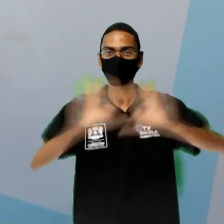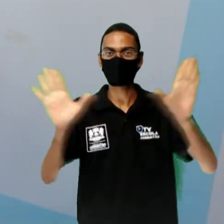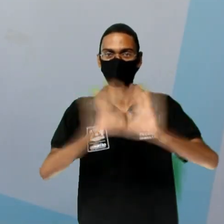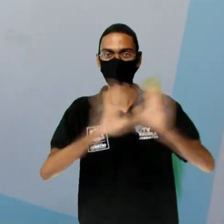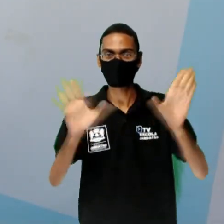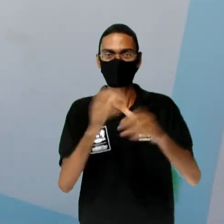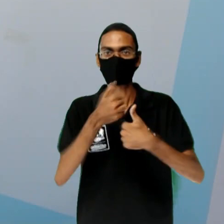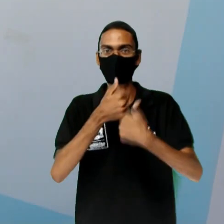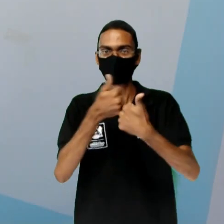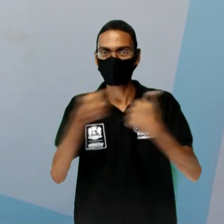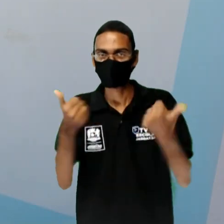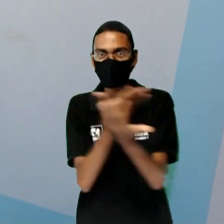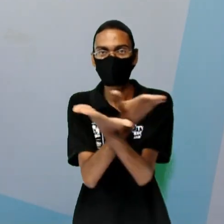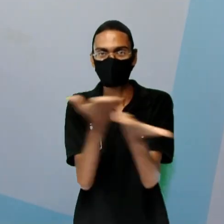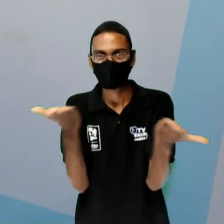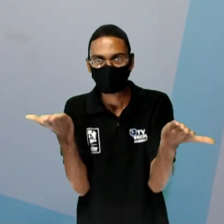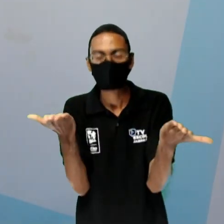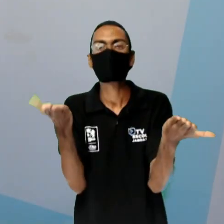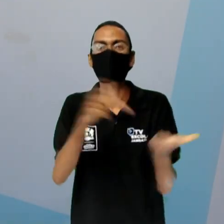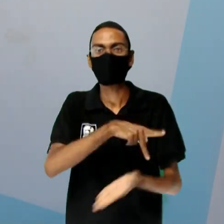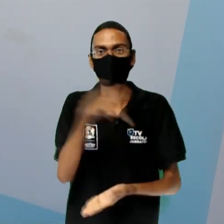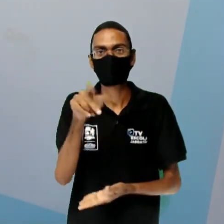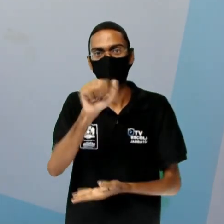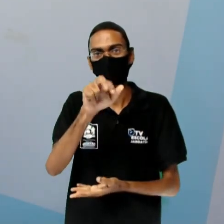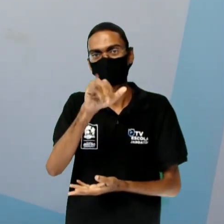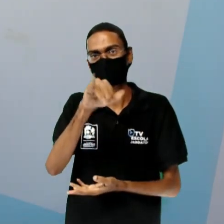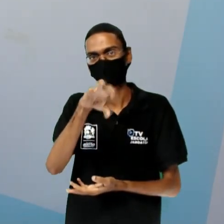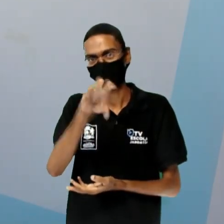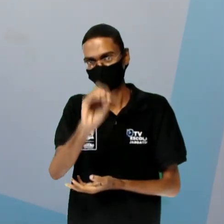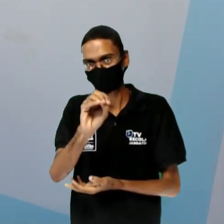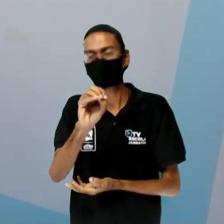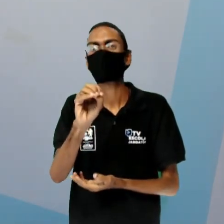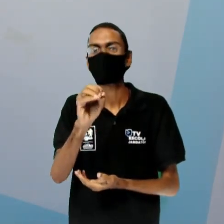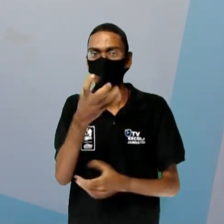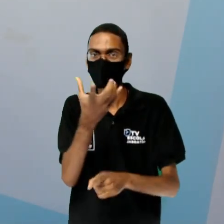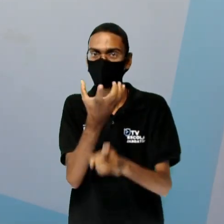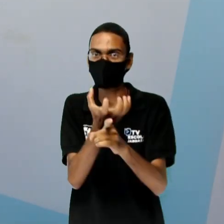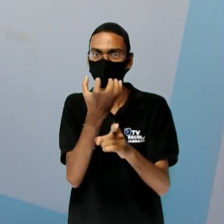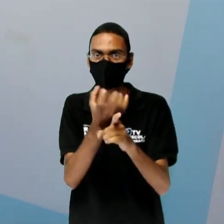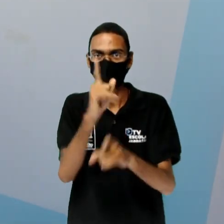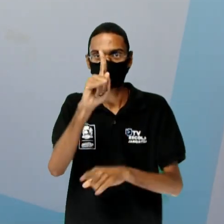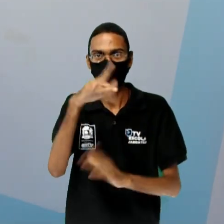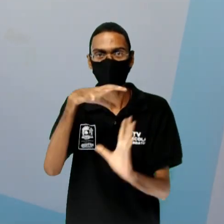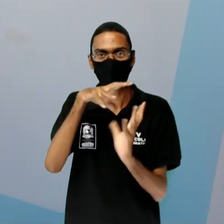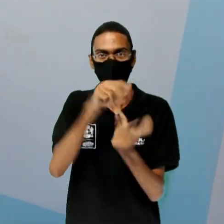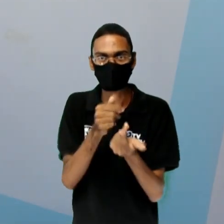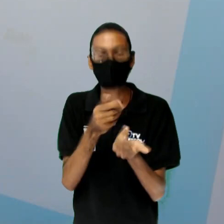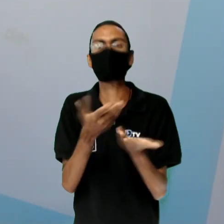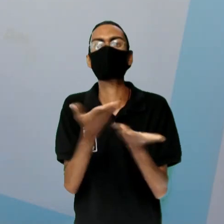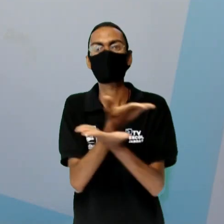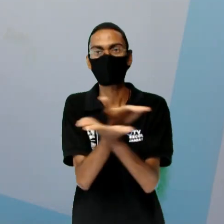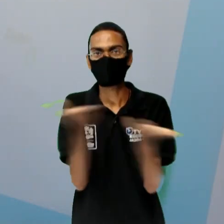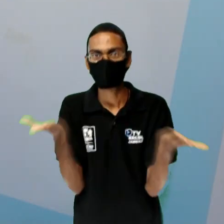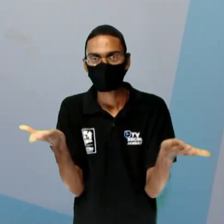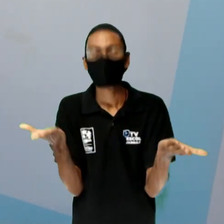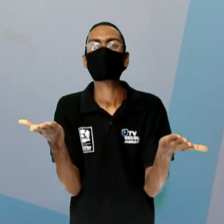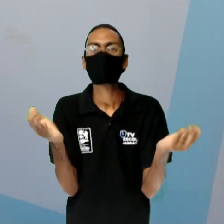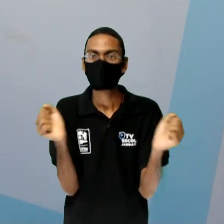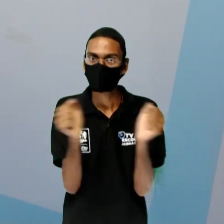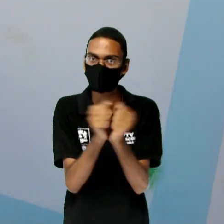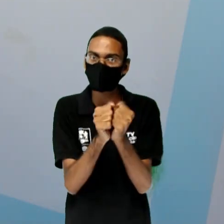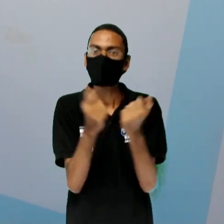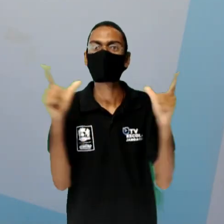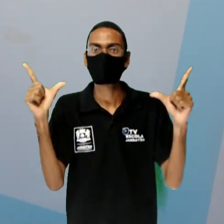Olá, tudo bem com vocês? Sou o professor Dário Alencar, da disciplina de Geografia, com vocês aqui no TV